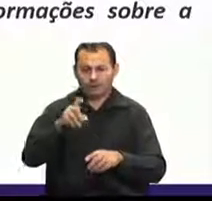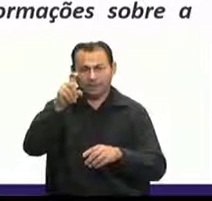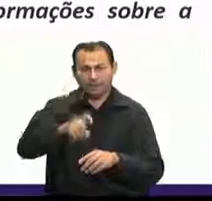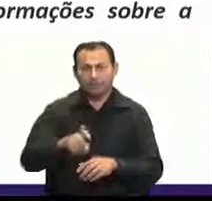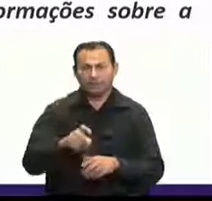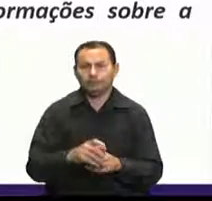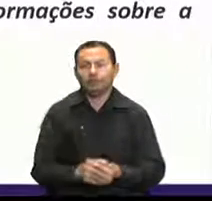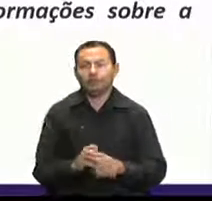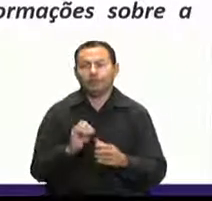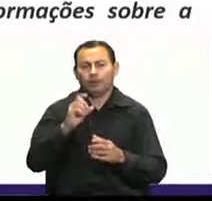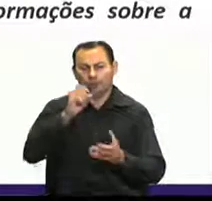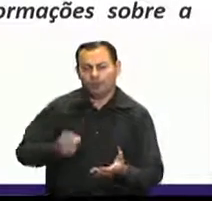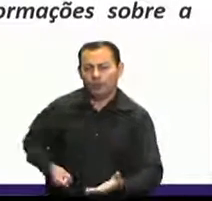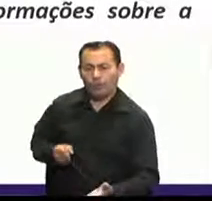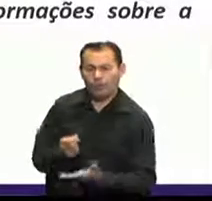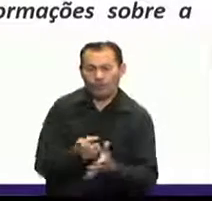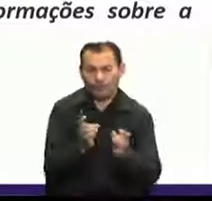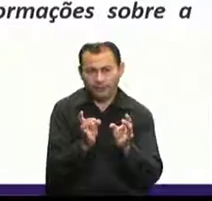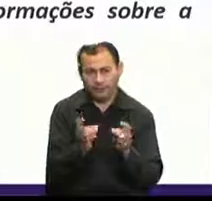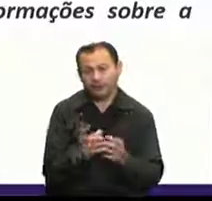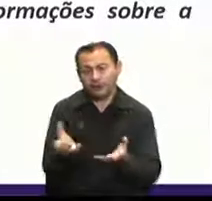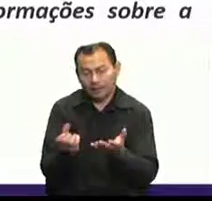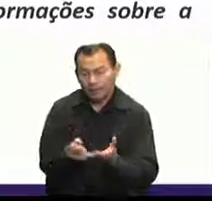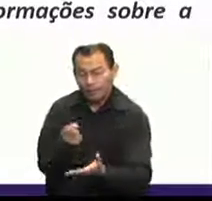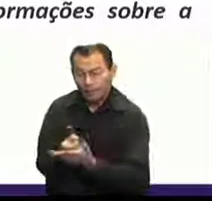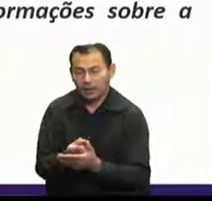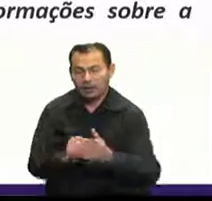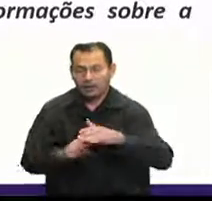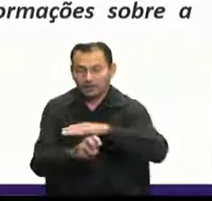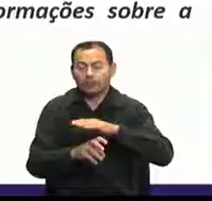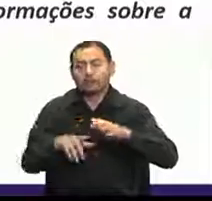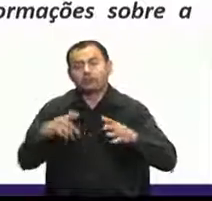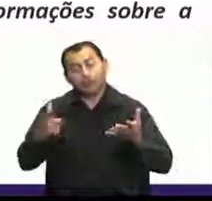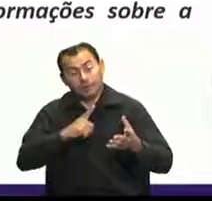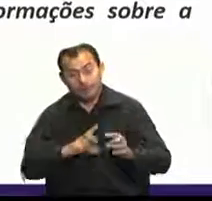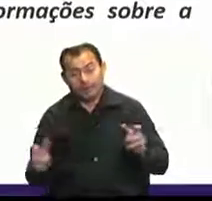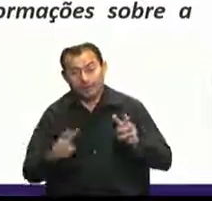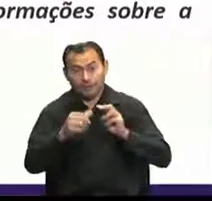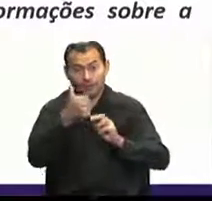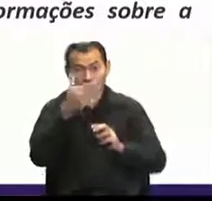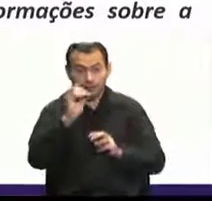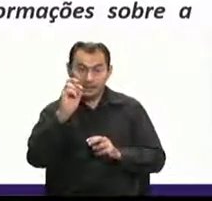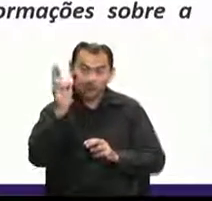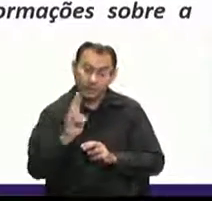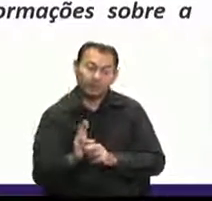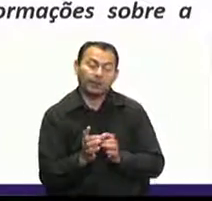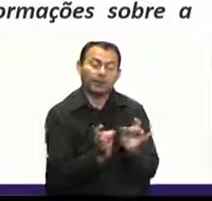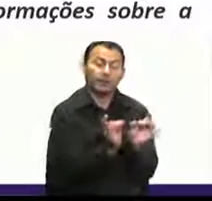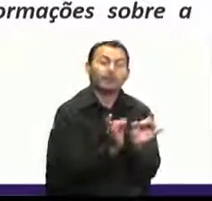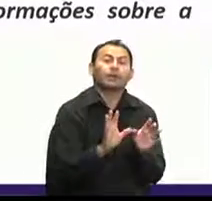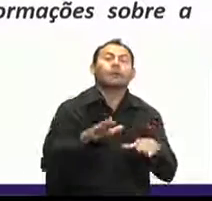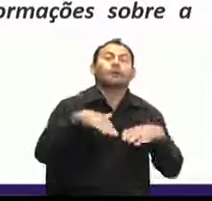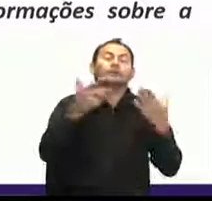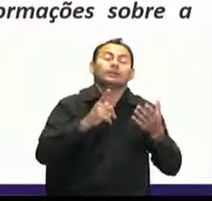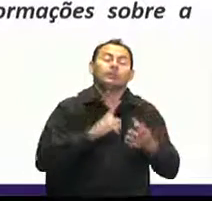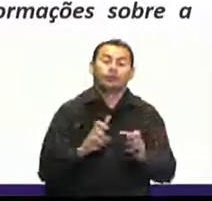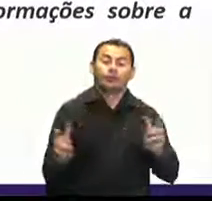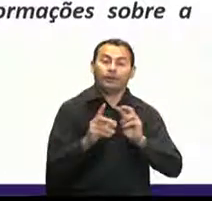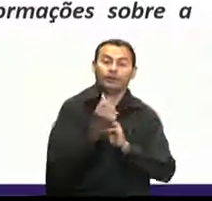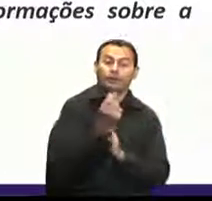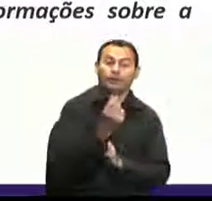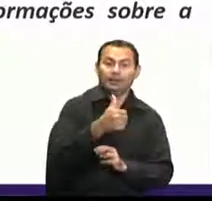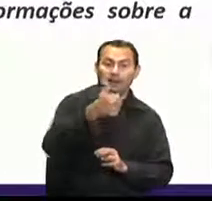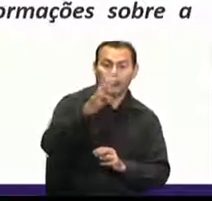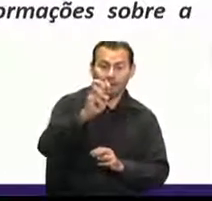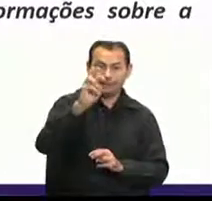seja a ordem de compra e venda que eu quero comprar uma ação quando ela estiver no valor de 10 e axn e vender ela quando ela tiver um valor de